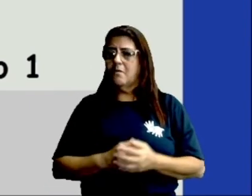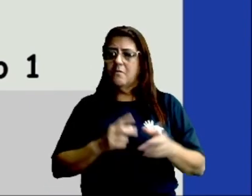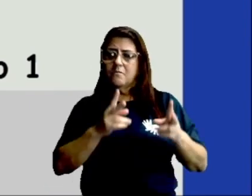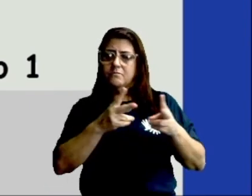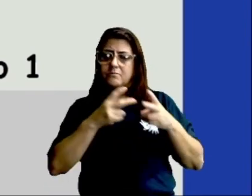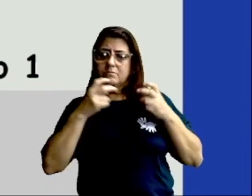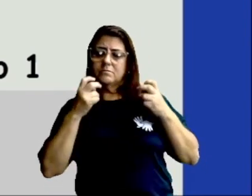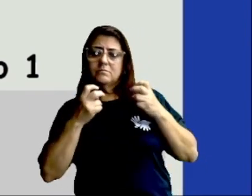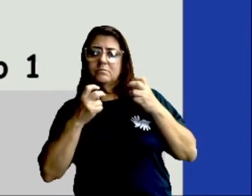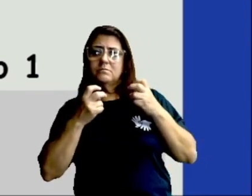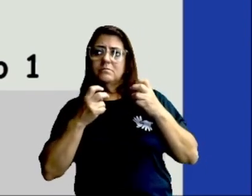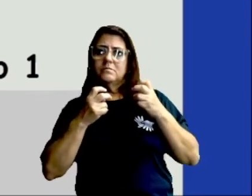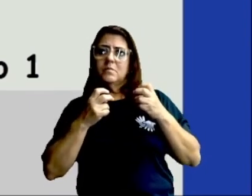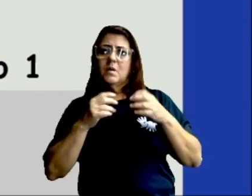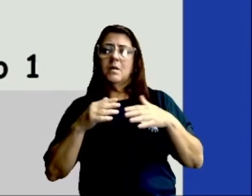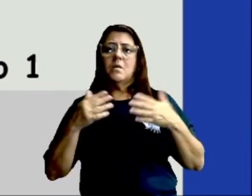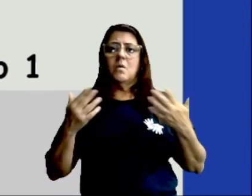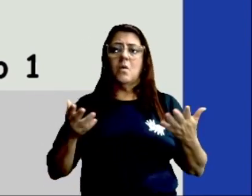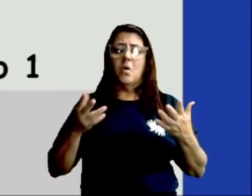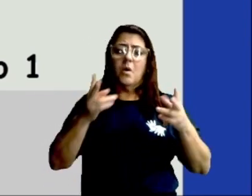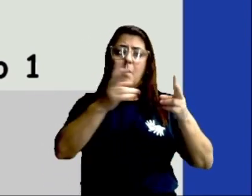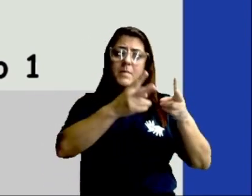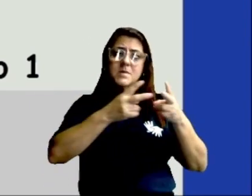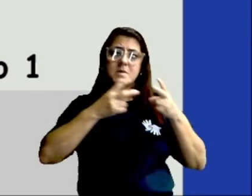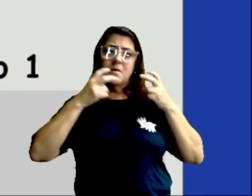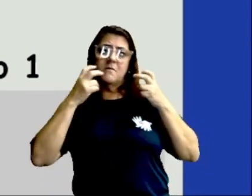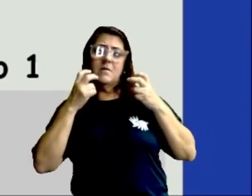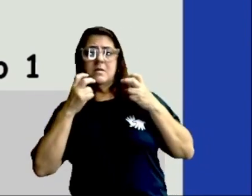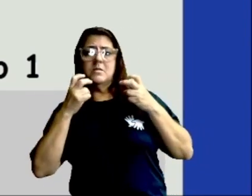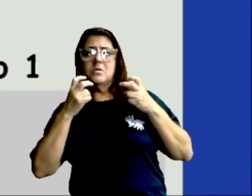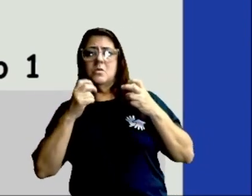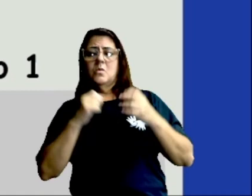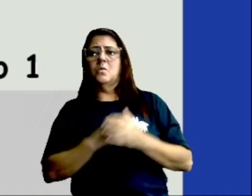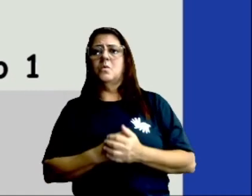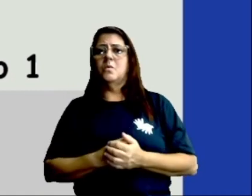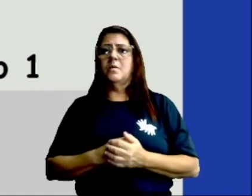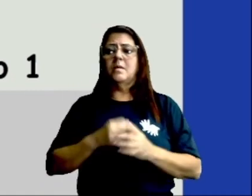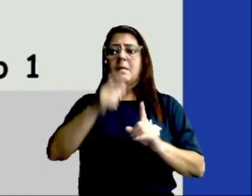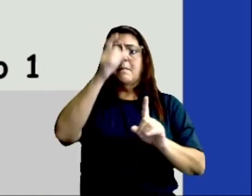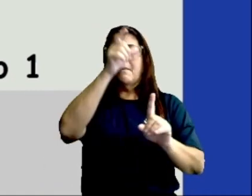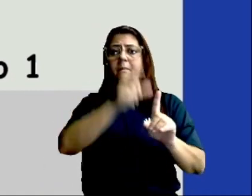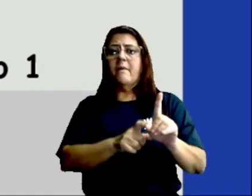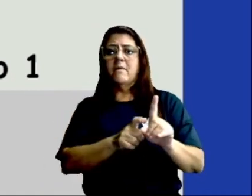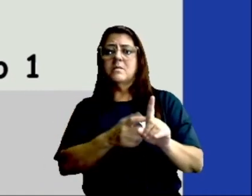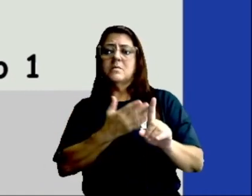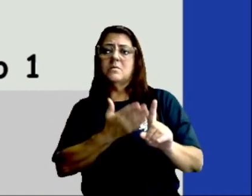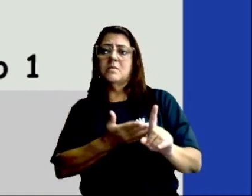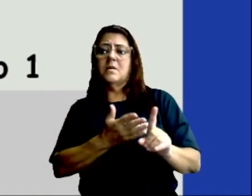que o narrador aí é o narrador observador, o onisciente ou o personagem?